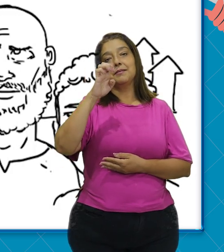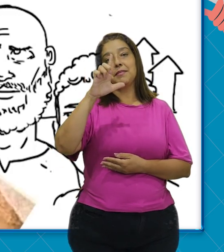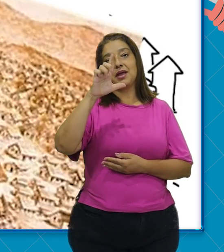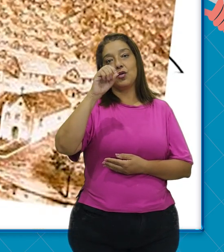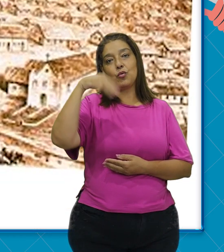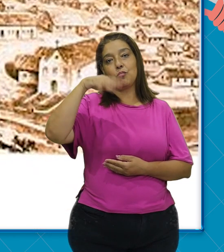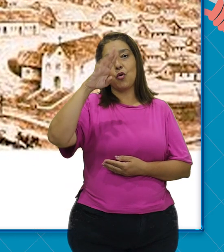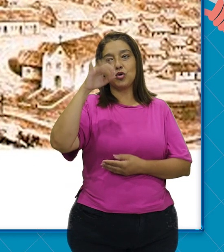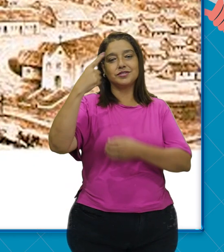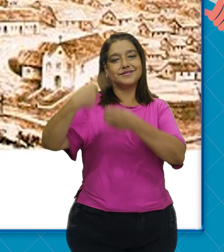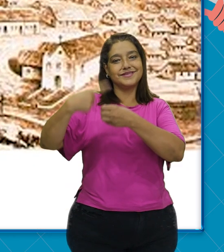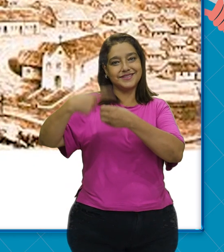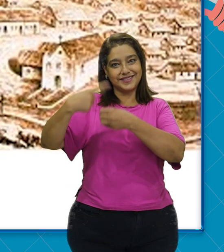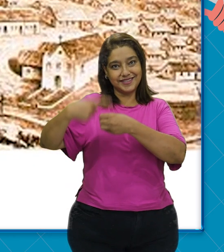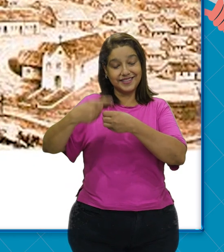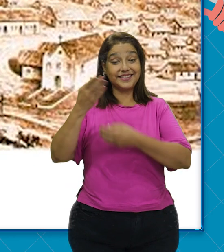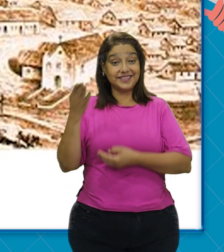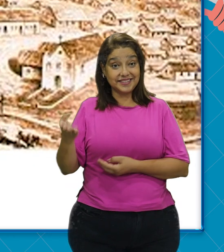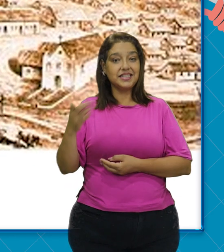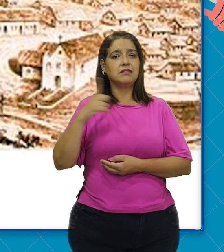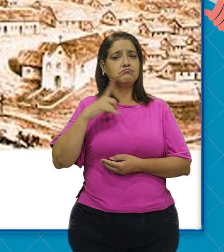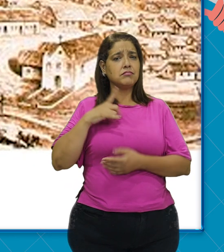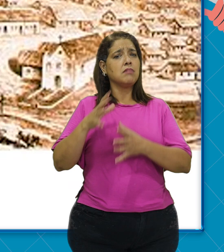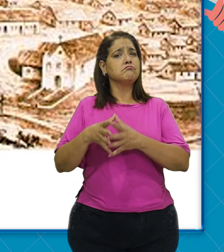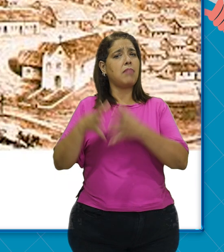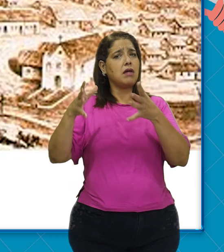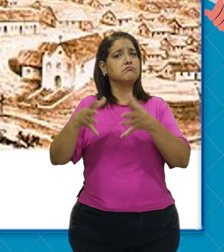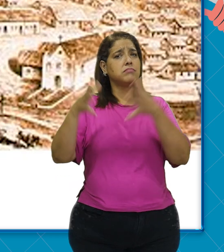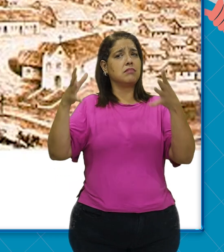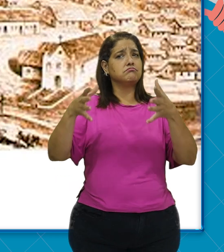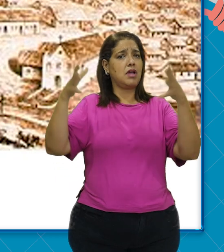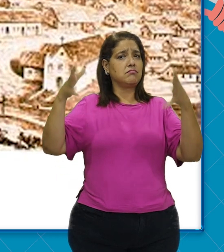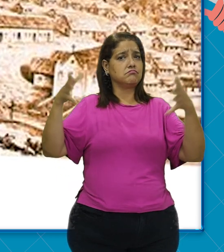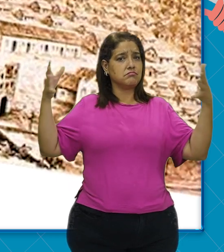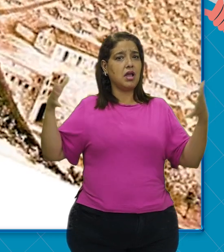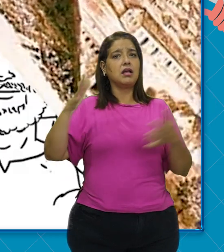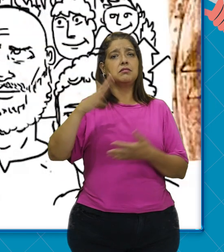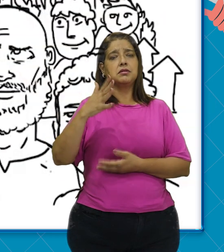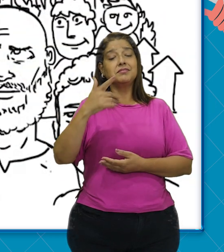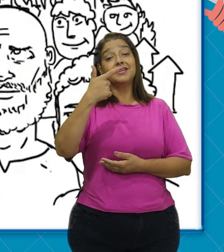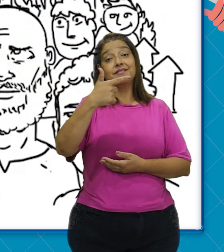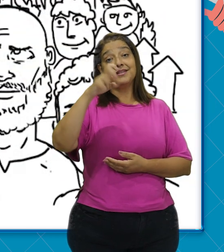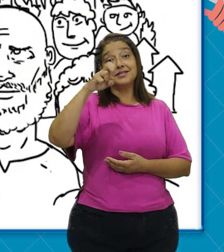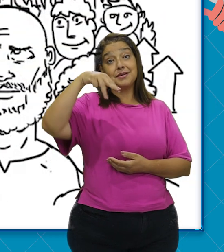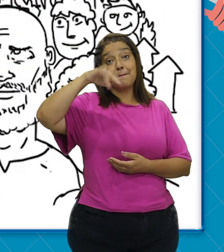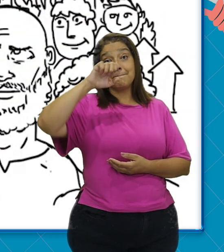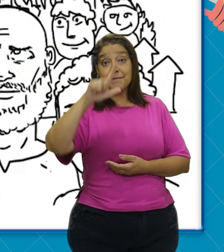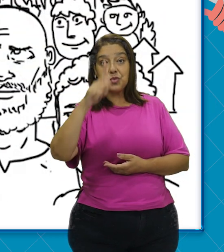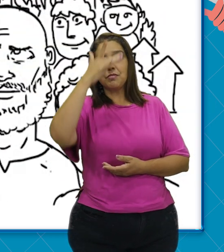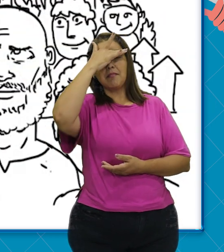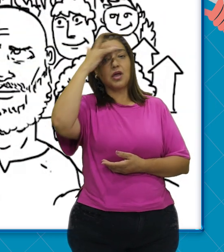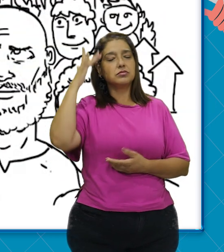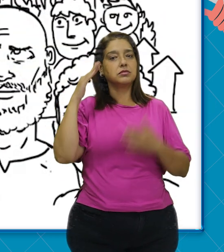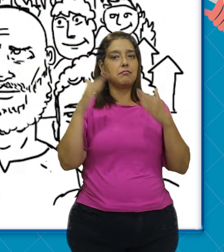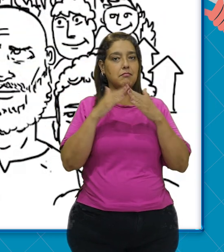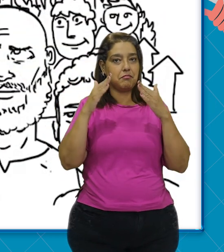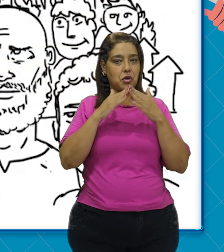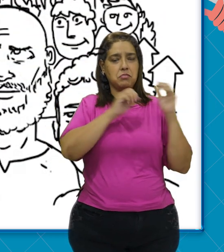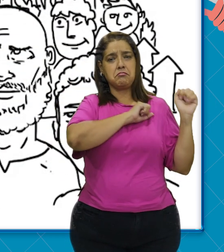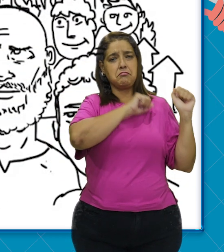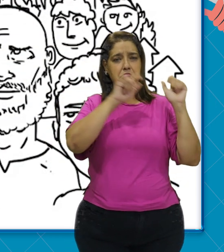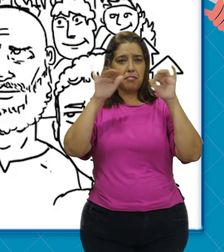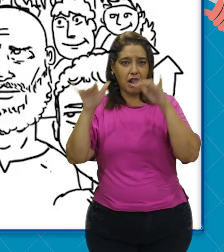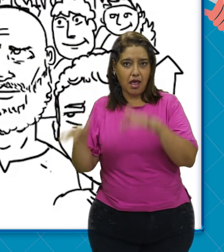Monte. Com o tempo, a cidade cresceu bastante, chegando a 25 mil pessoas.